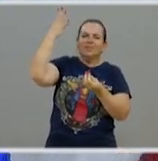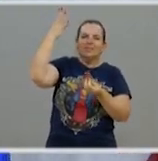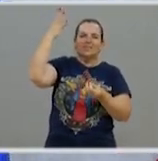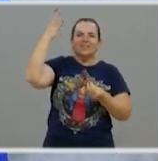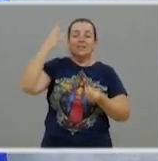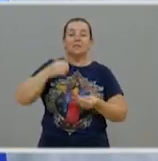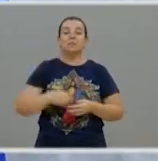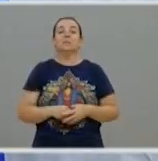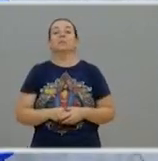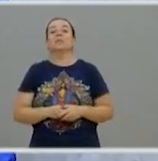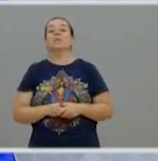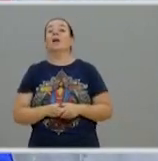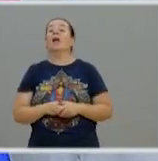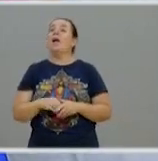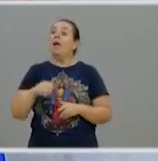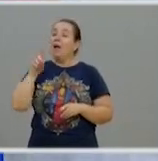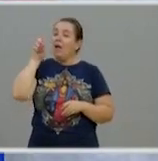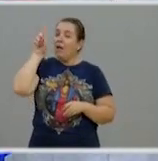luz.